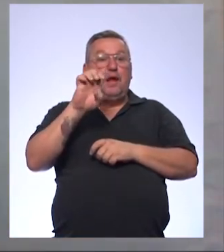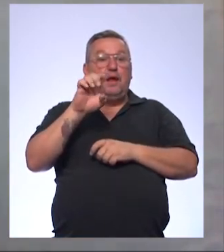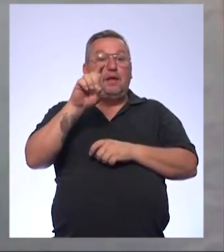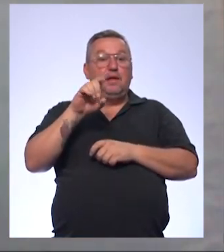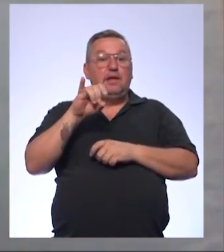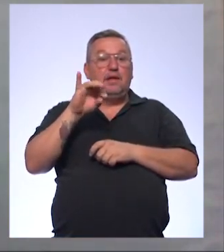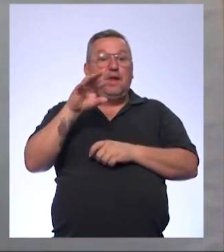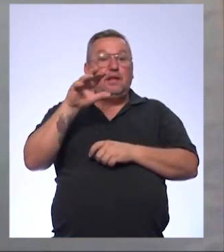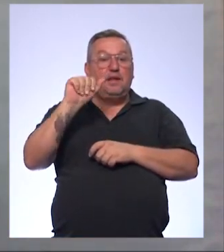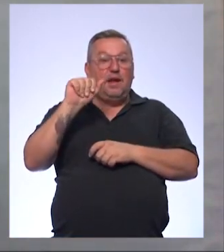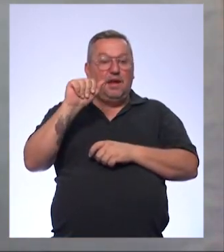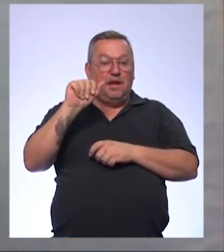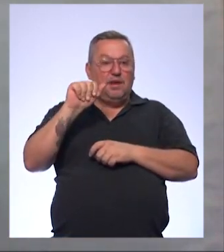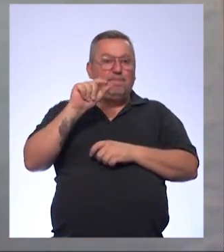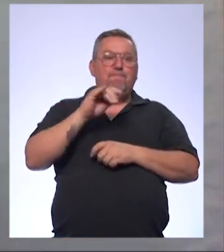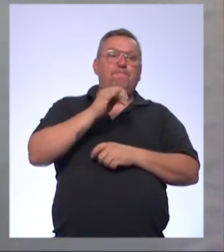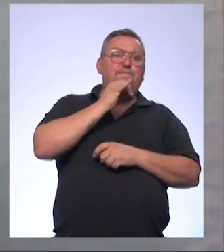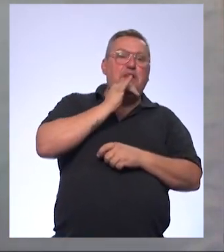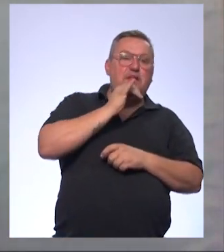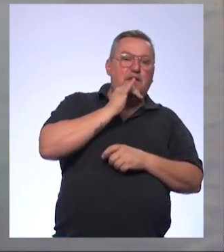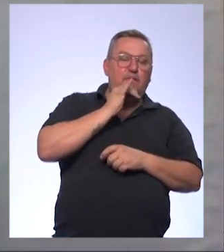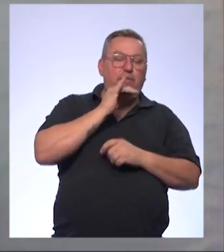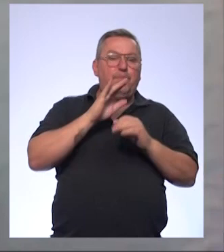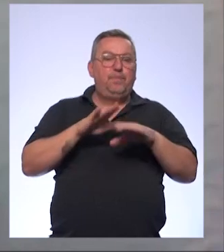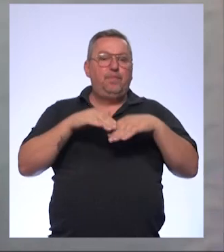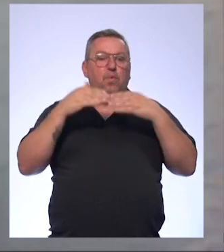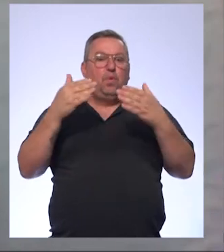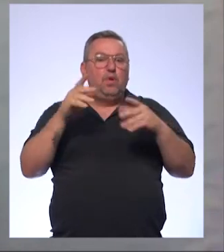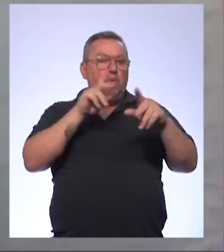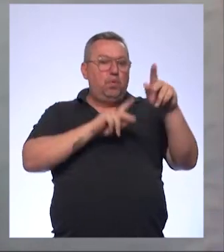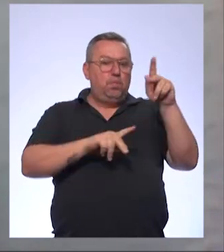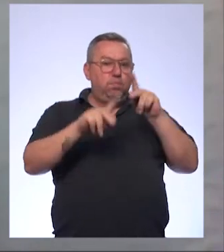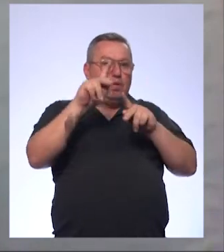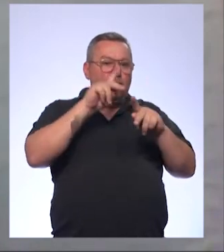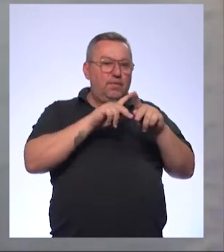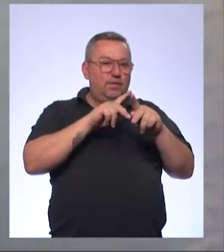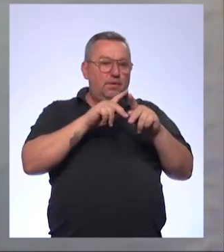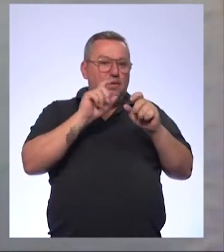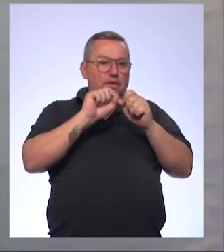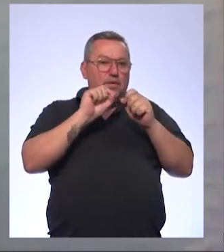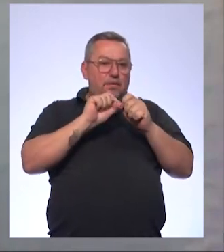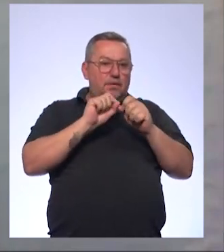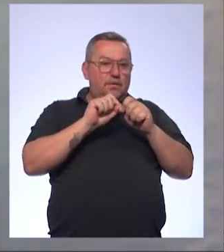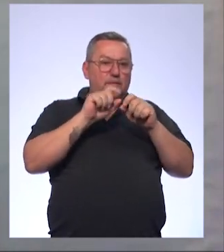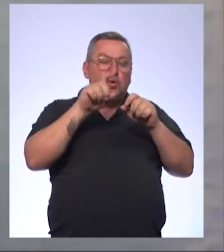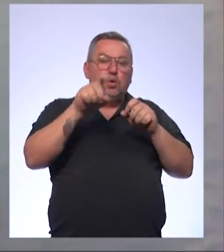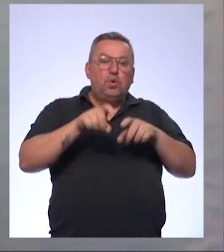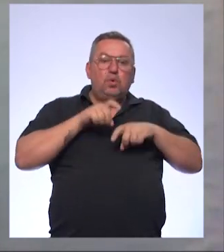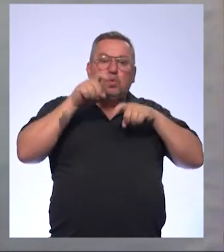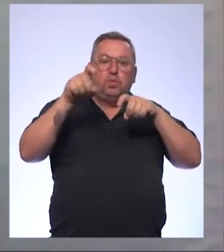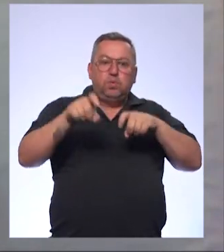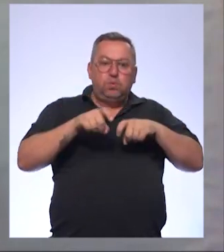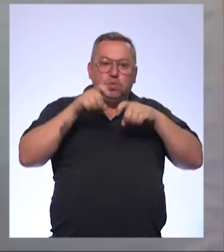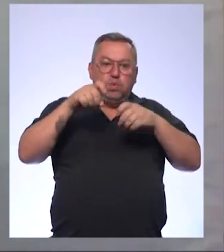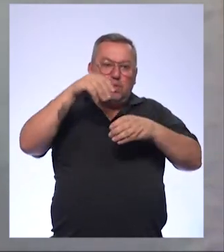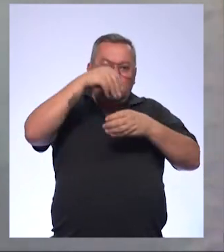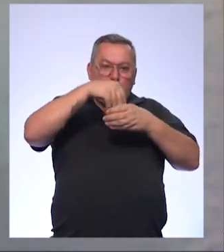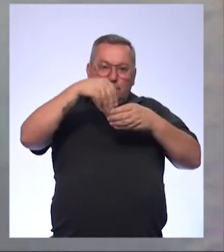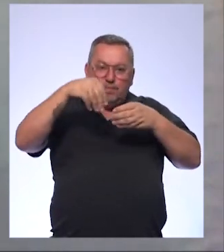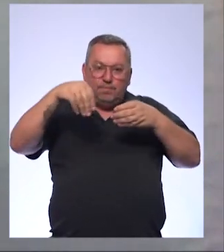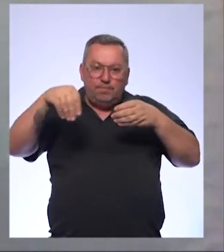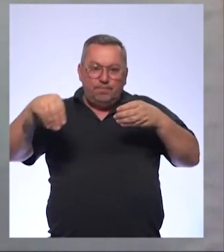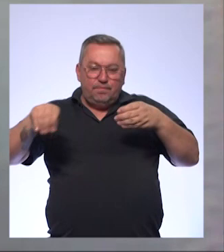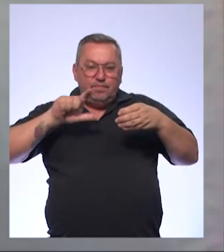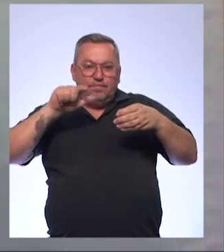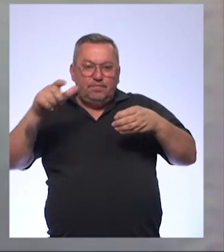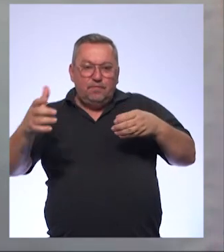pessoal, agricultura de subsistência é quando o povo, uma civilização, eles fazem ali a sua agricultura, eles